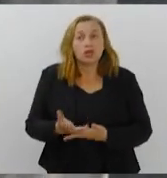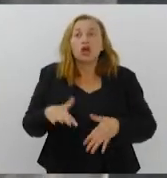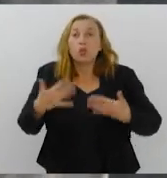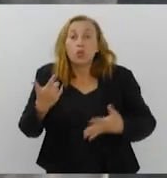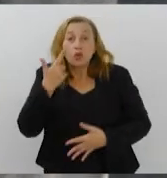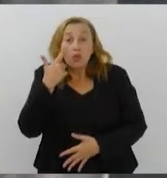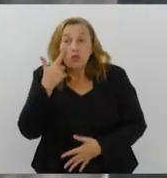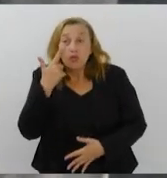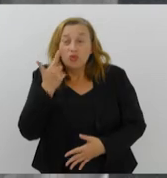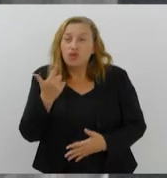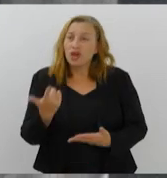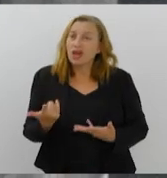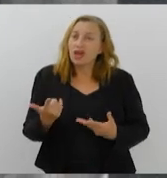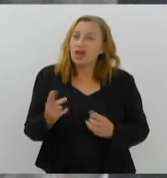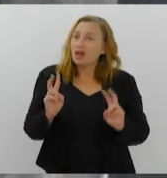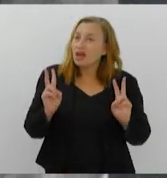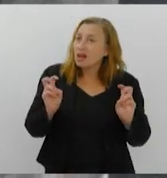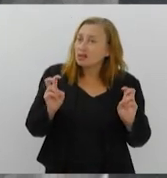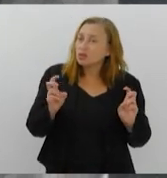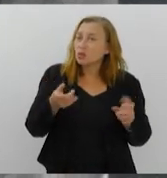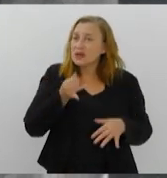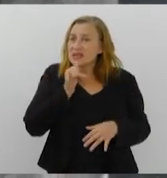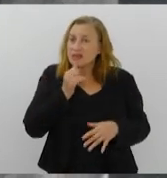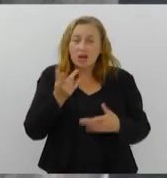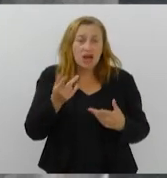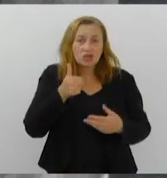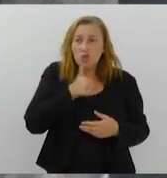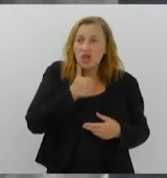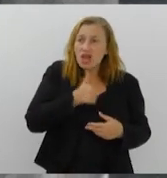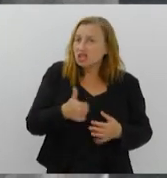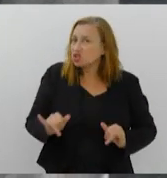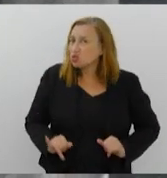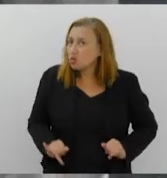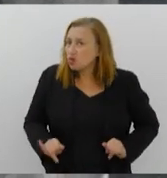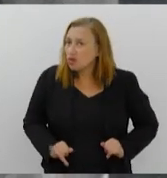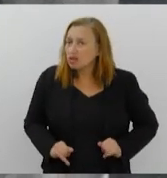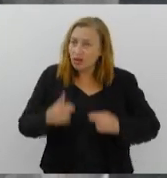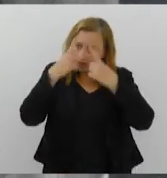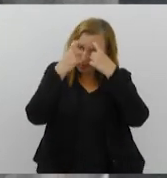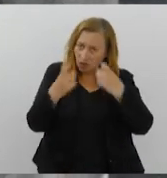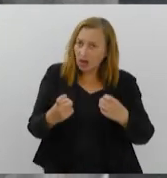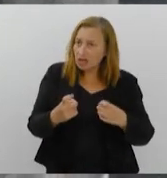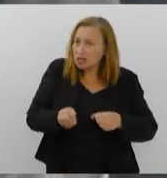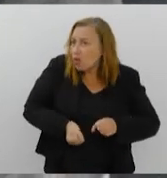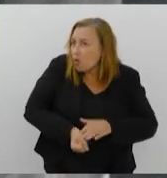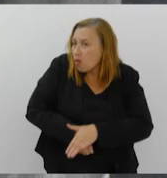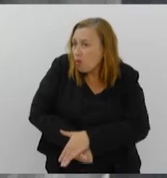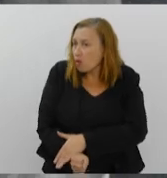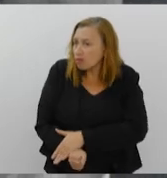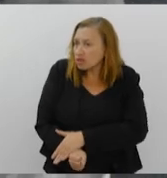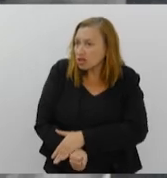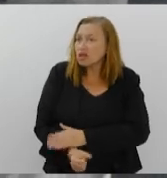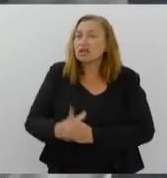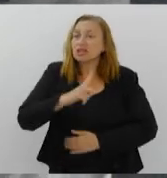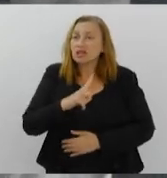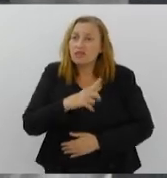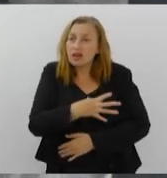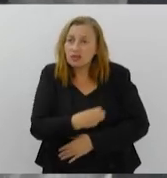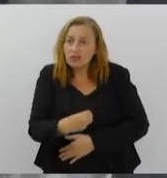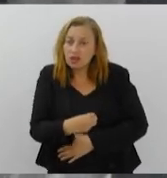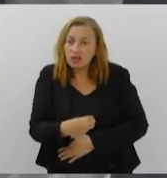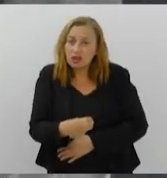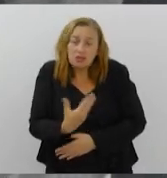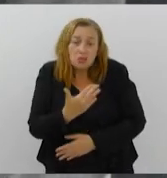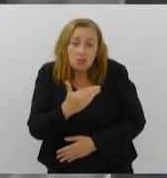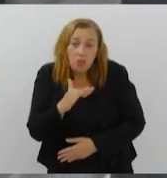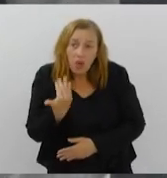eu vi toda aquela situação, por exemplo, as mulheres que sofreram a violência obstétrica, que tiveram seus filhos, que não